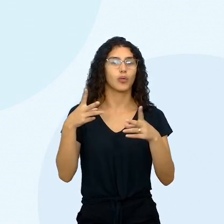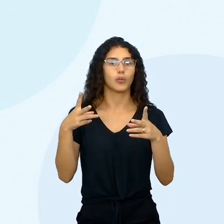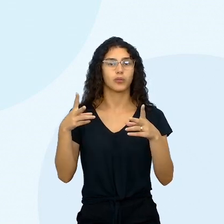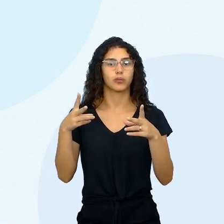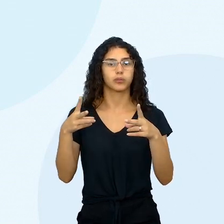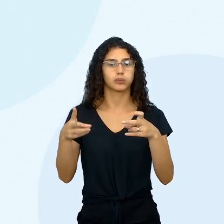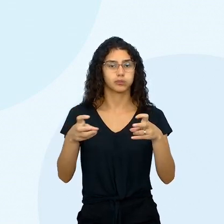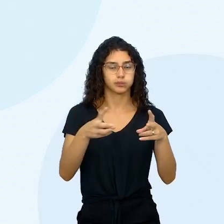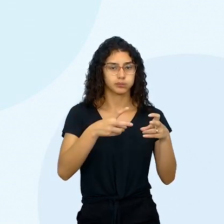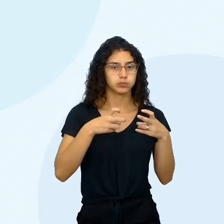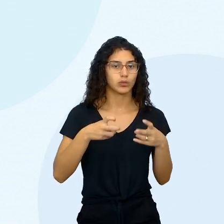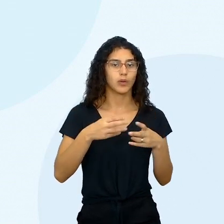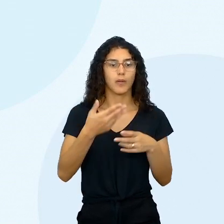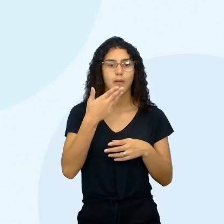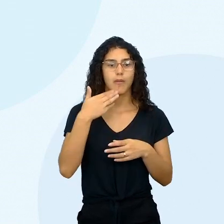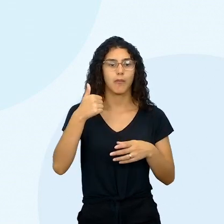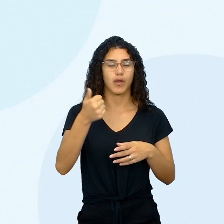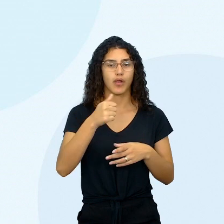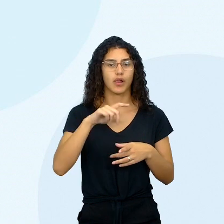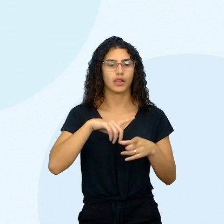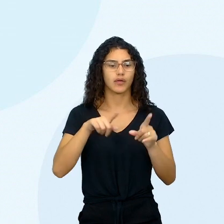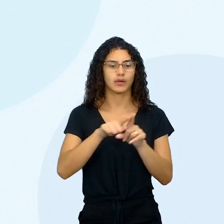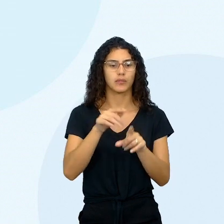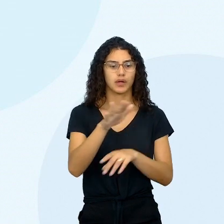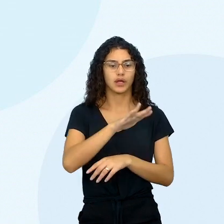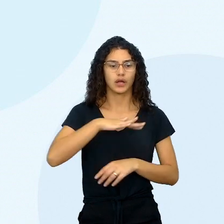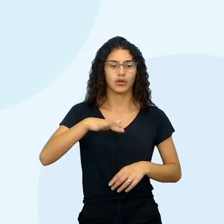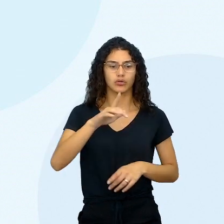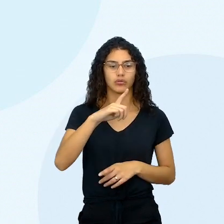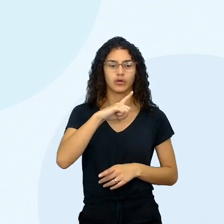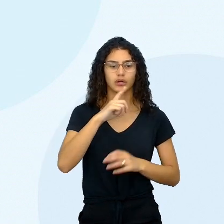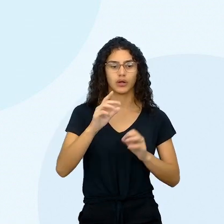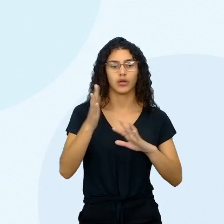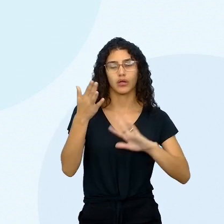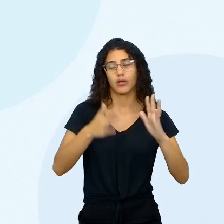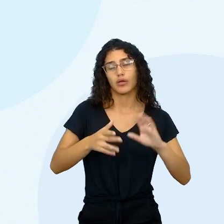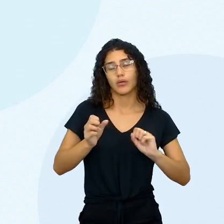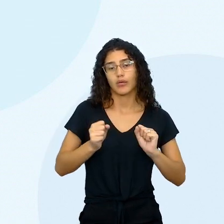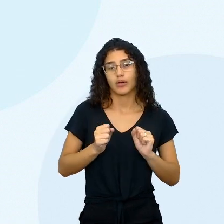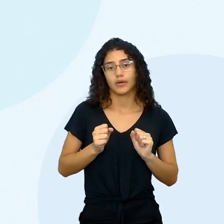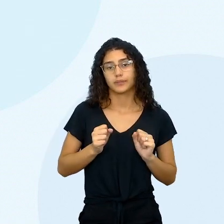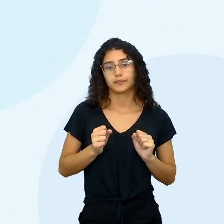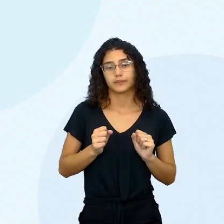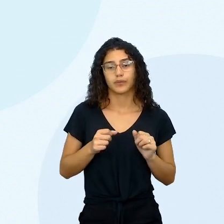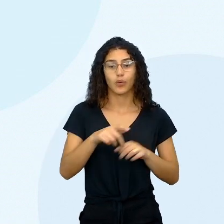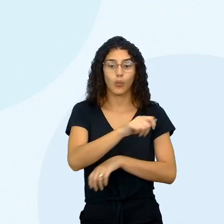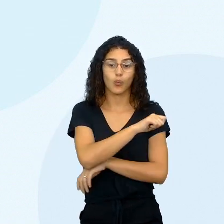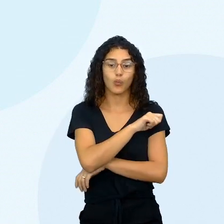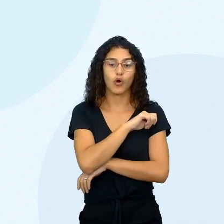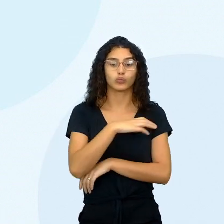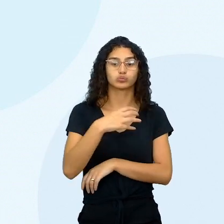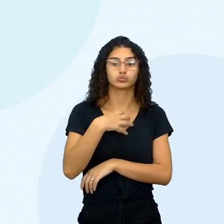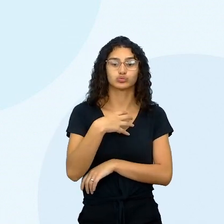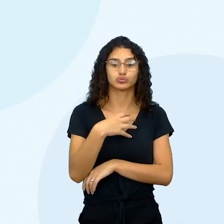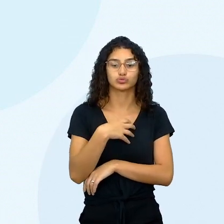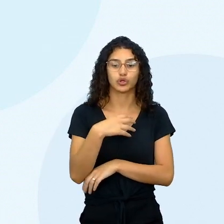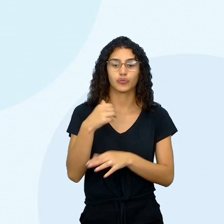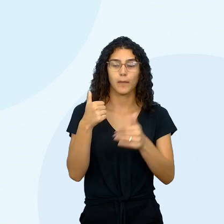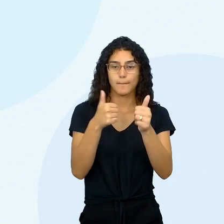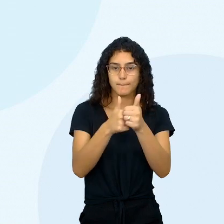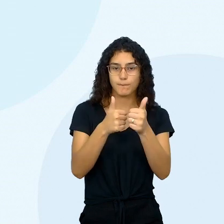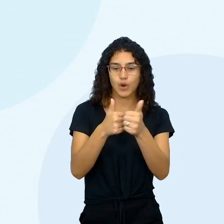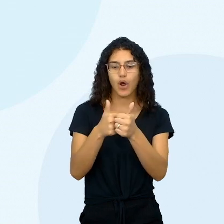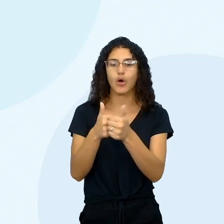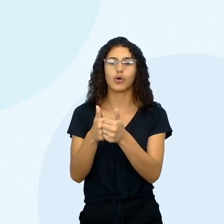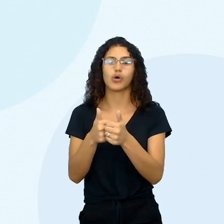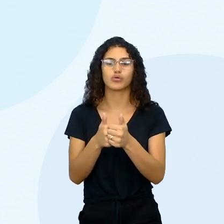fragmento mais próximo possível, né, da região que ele está, e poder, de repente, trabalhar com os alunos de uma maneira mais aproximada,